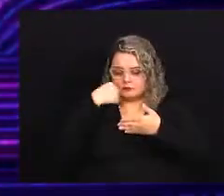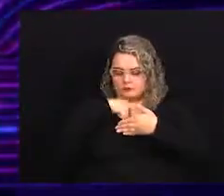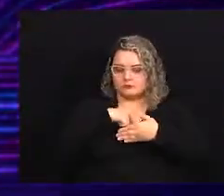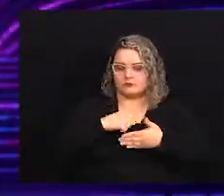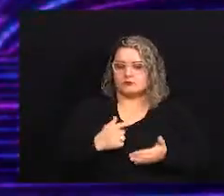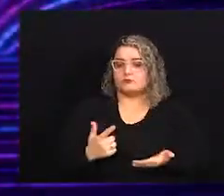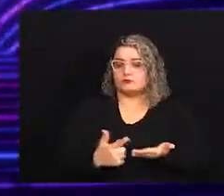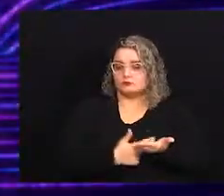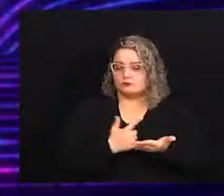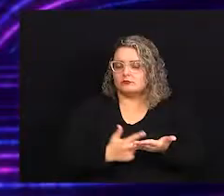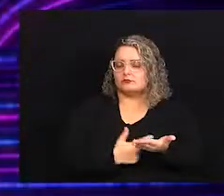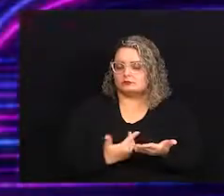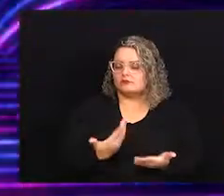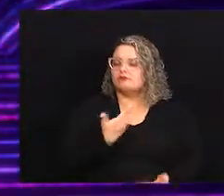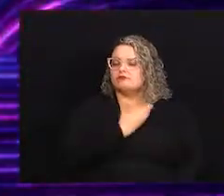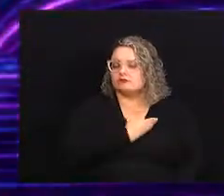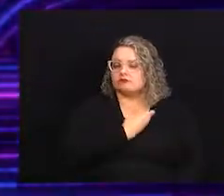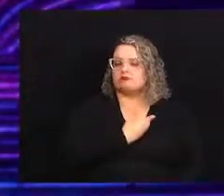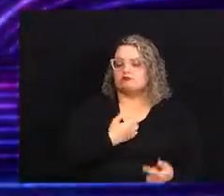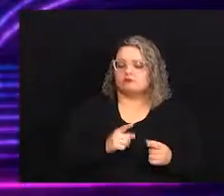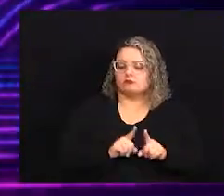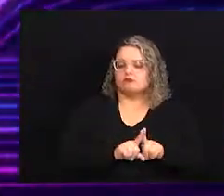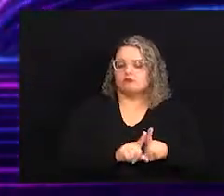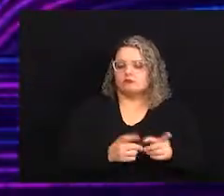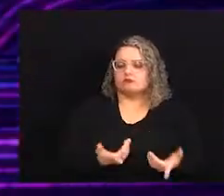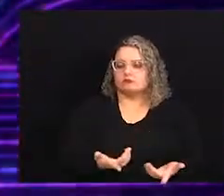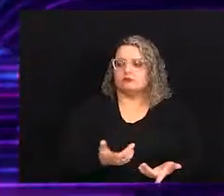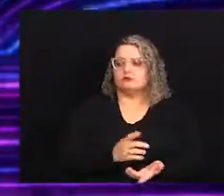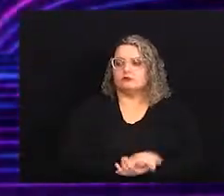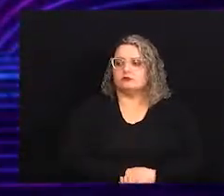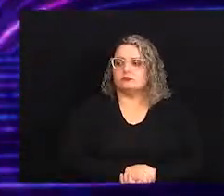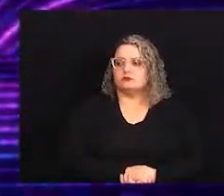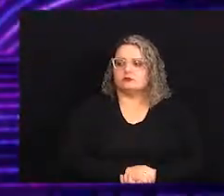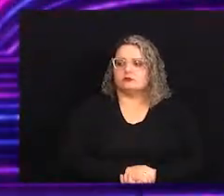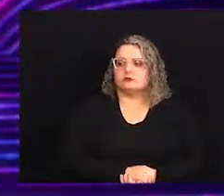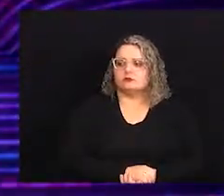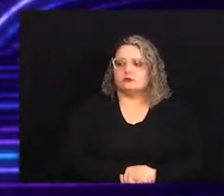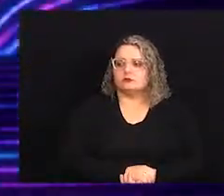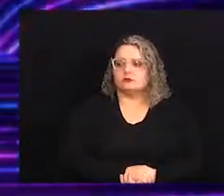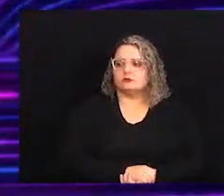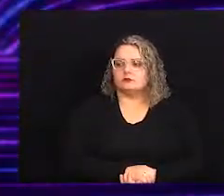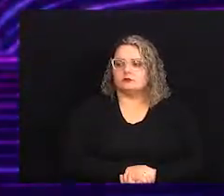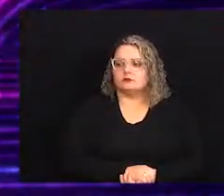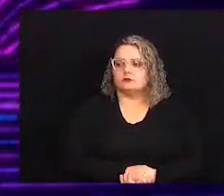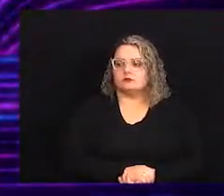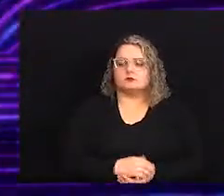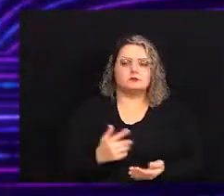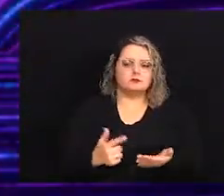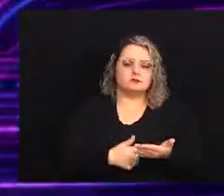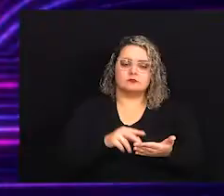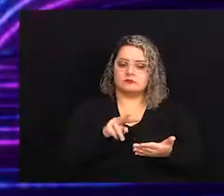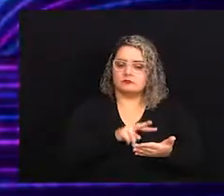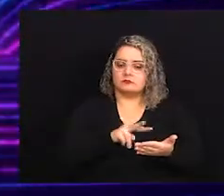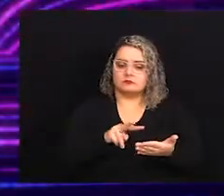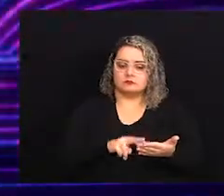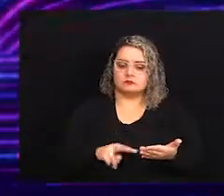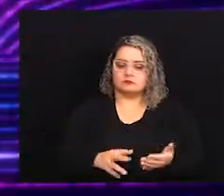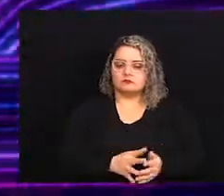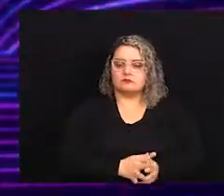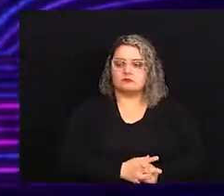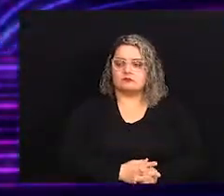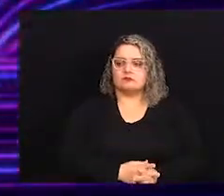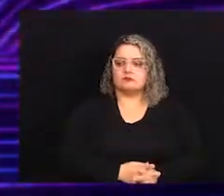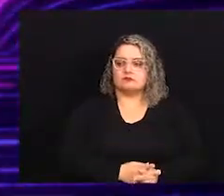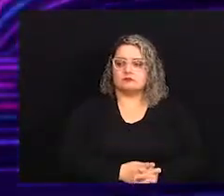livro é teu amigo, o livro é seu companheiro. O livro... Às vezes você lê um negócio